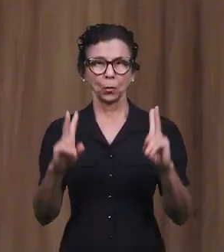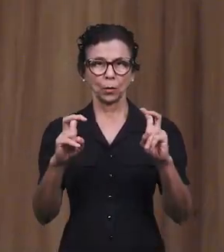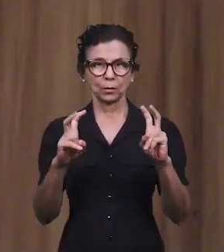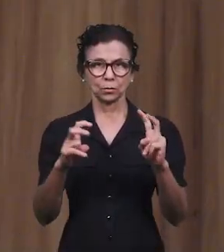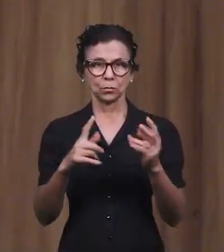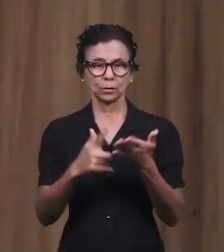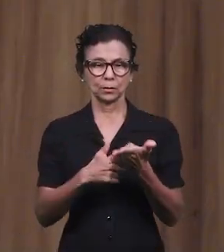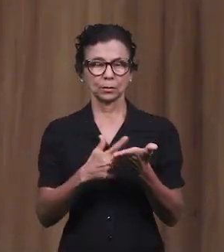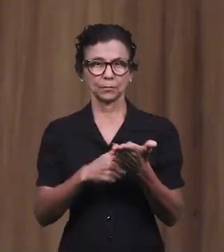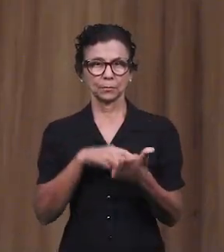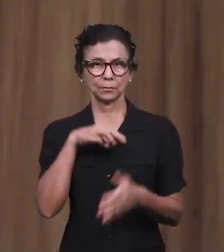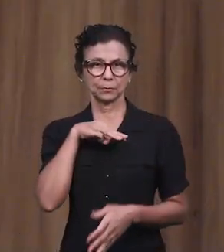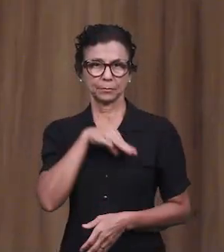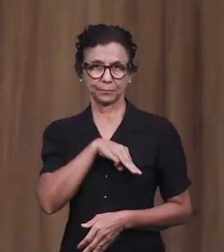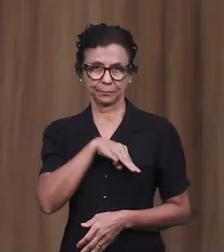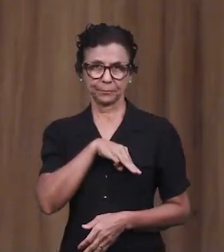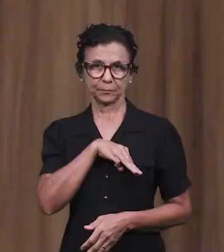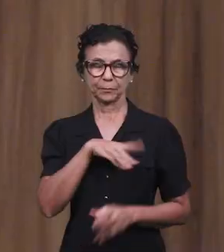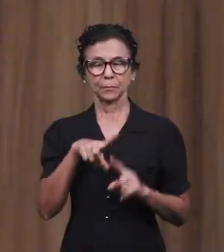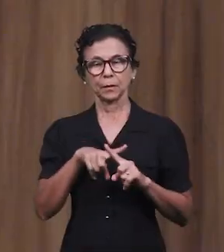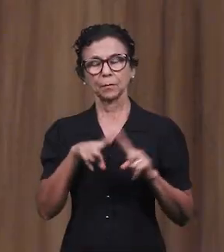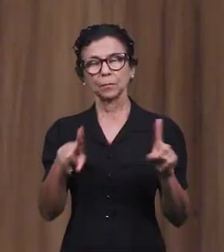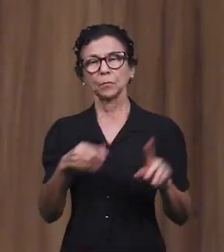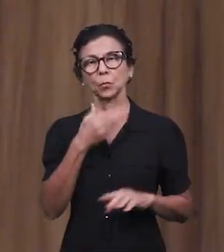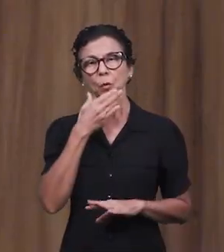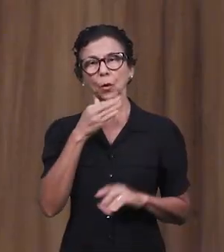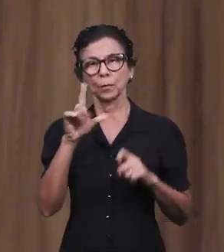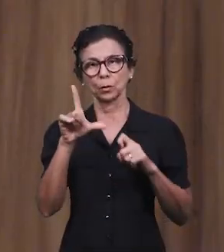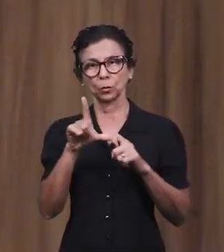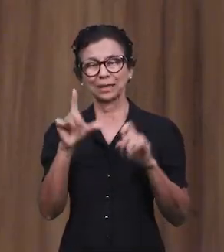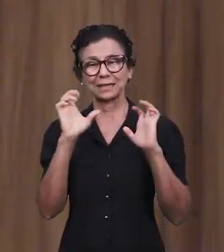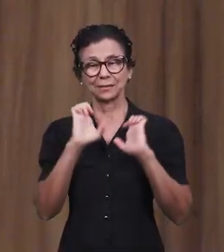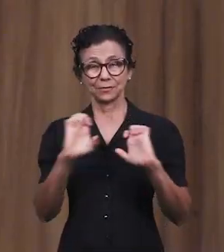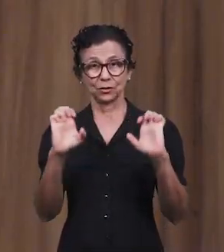Mateus, mas o evangelista